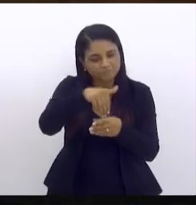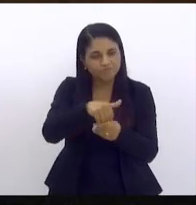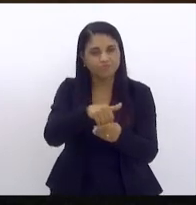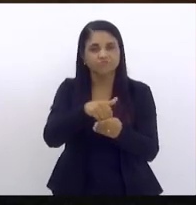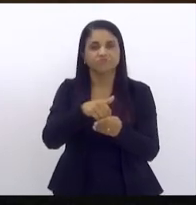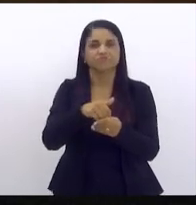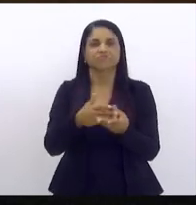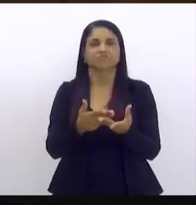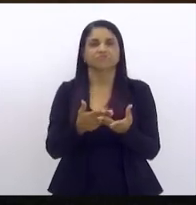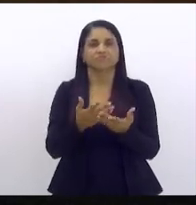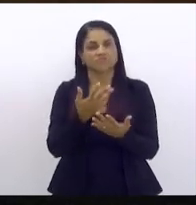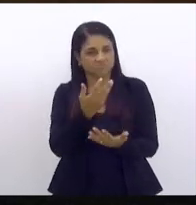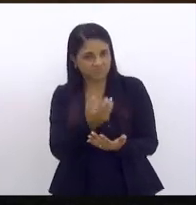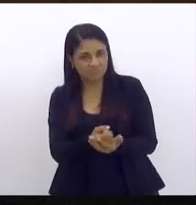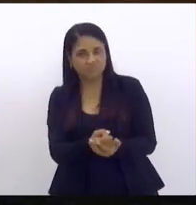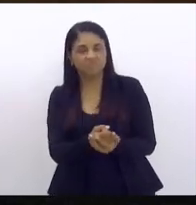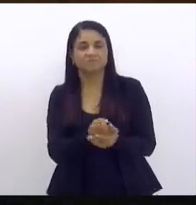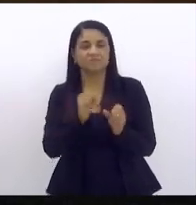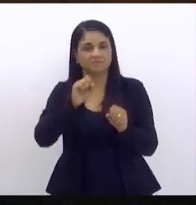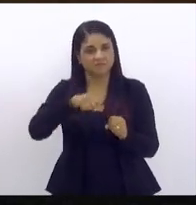voltar ao plenário